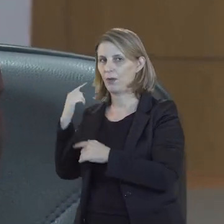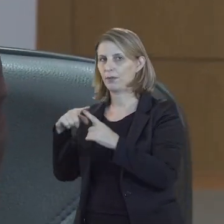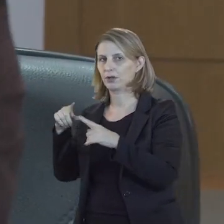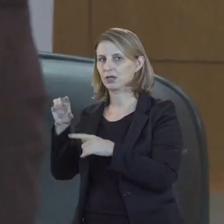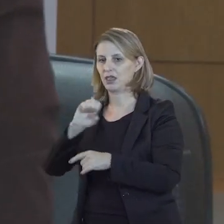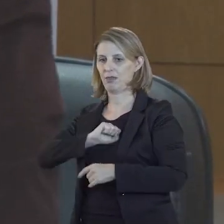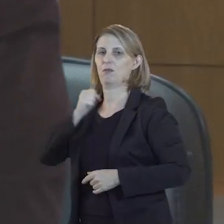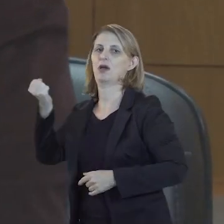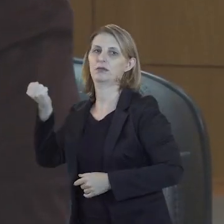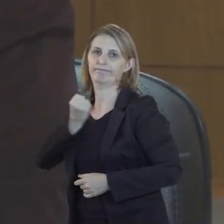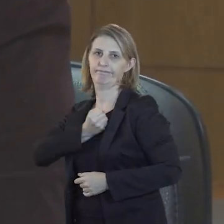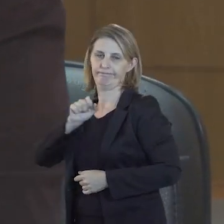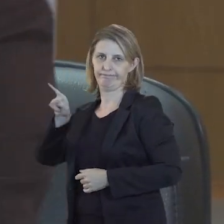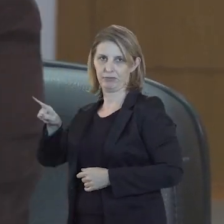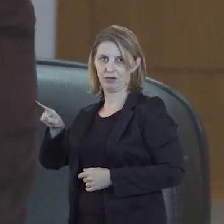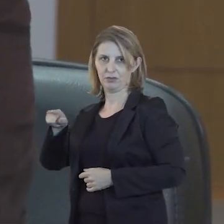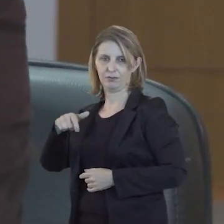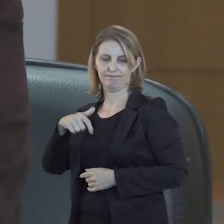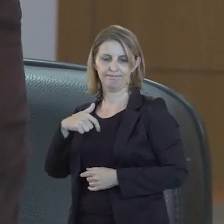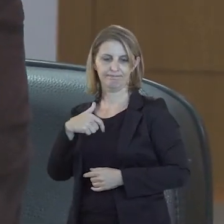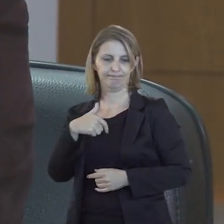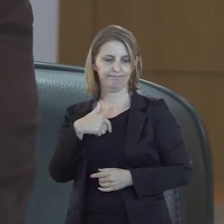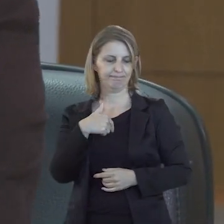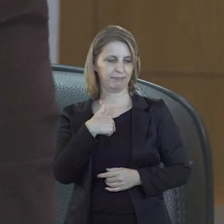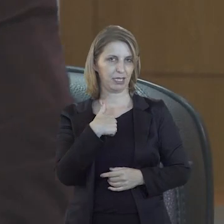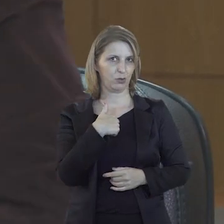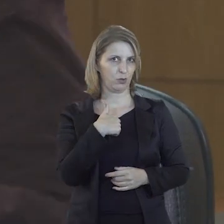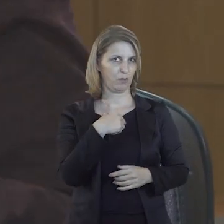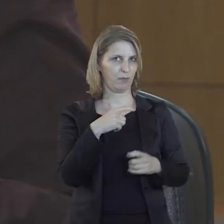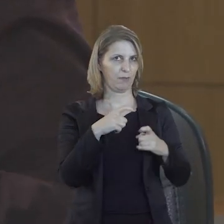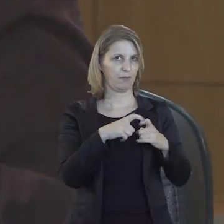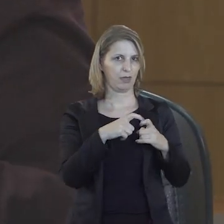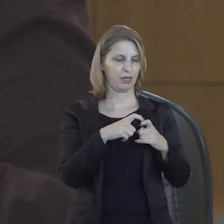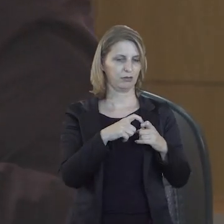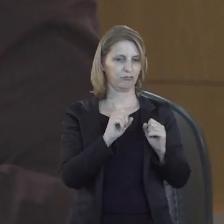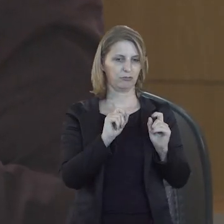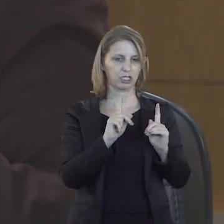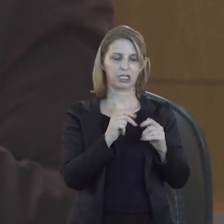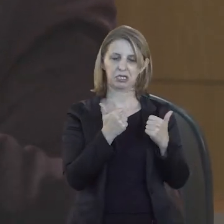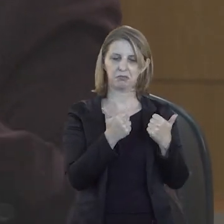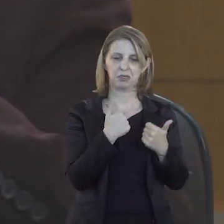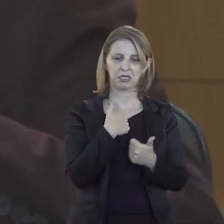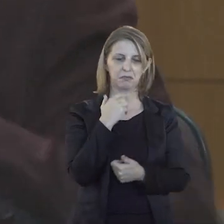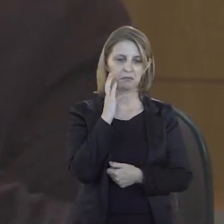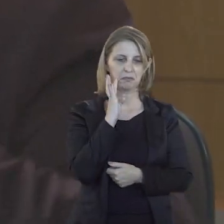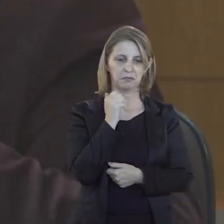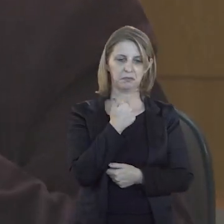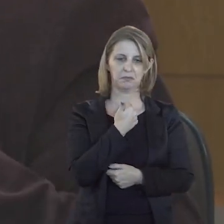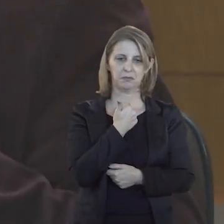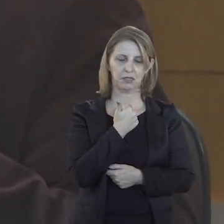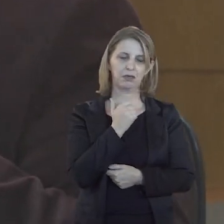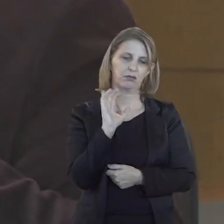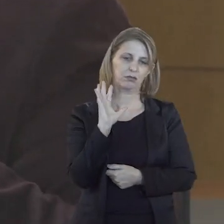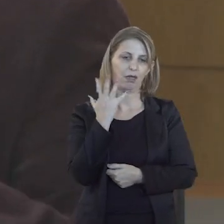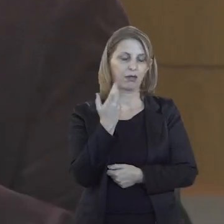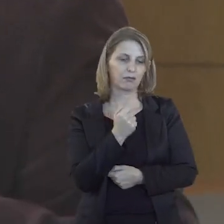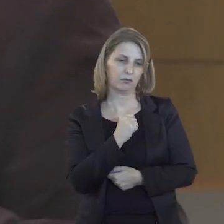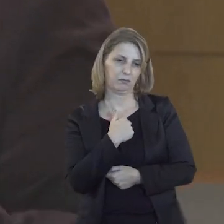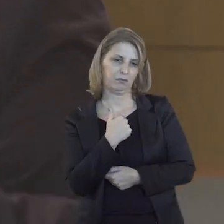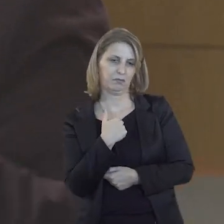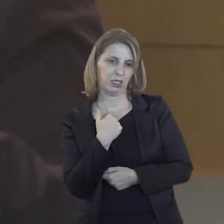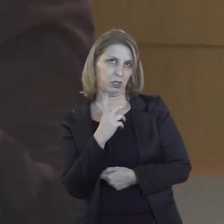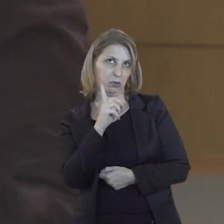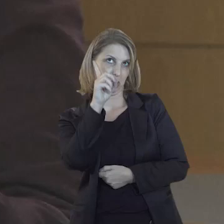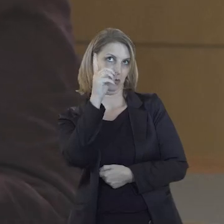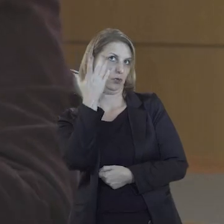perder um paciente. Ele comete suicídio. E eu achei que está tudo bem comigo, está tudo